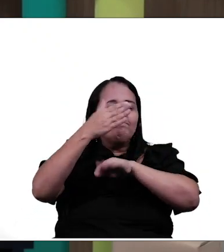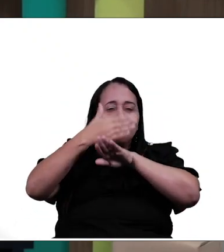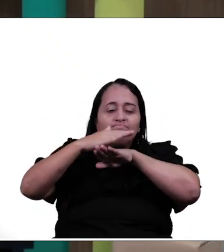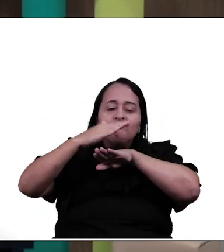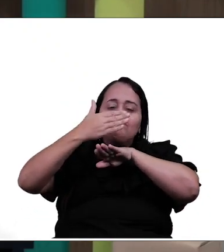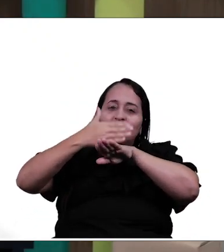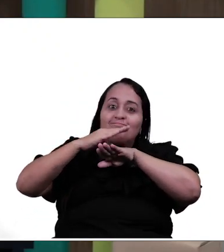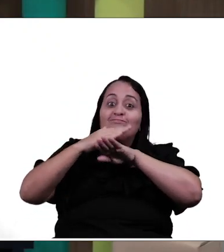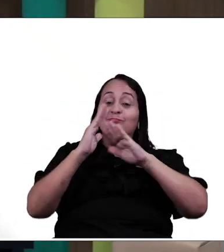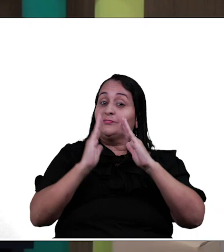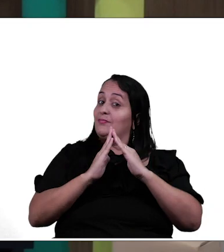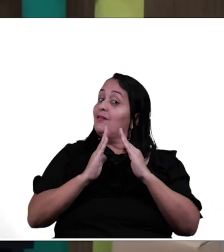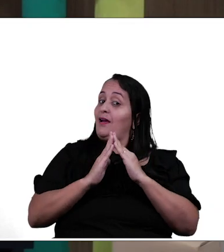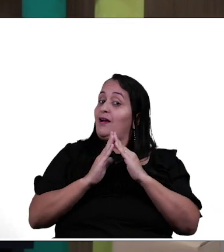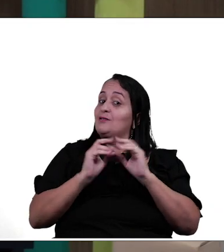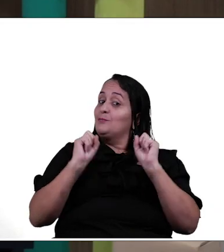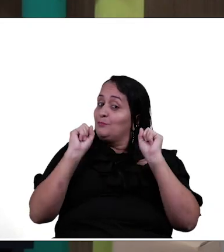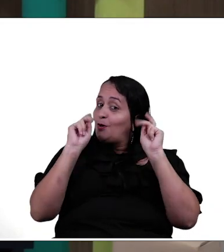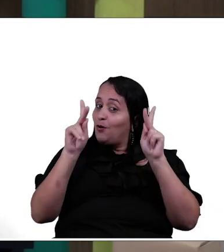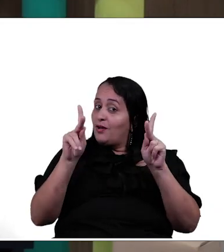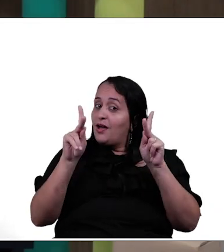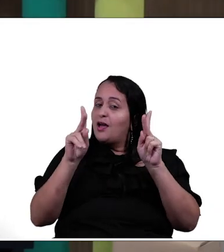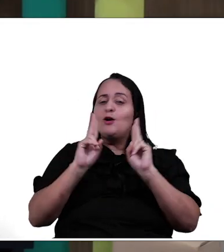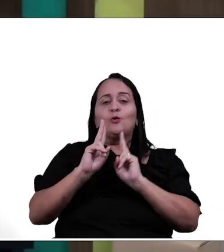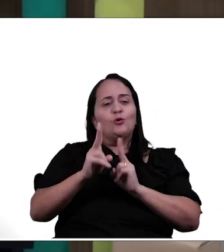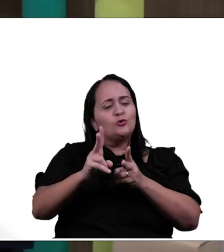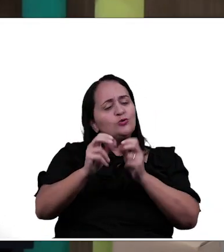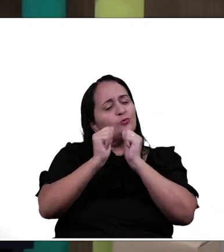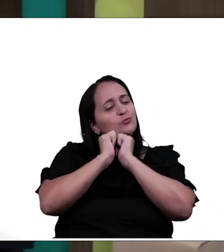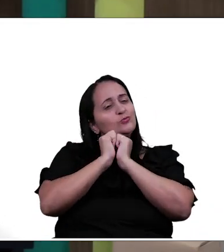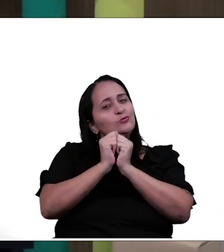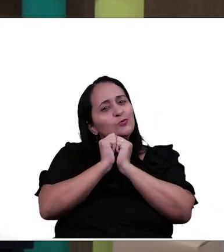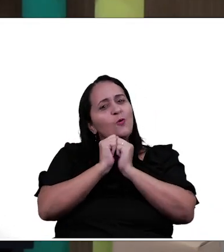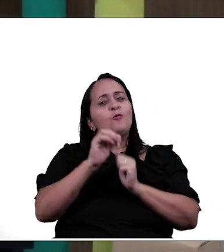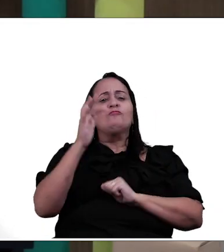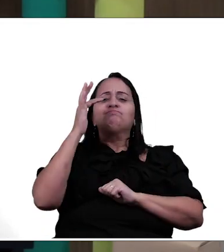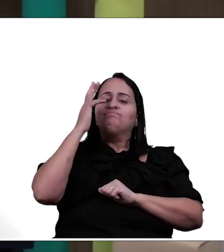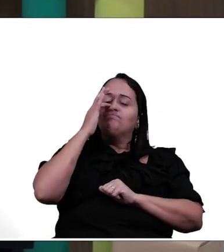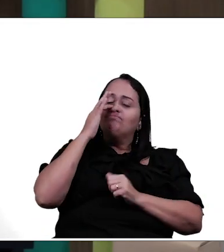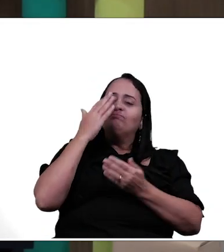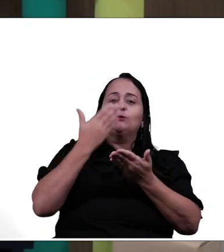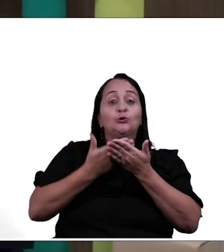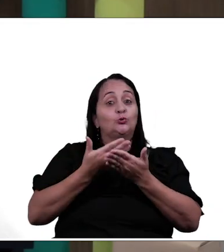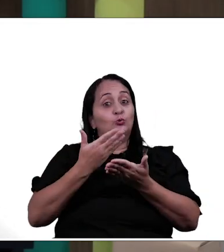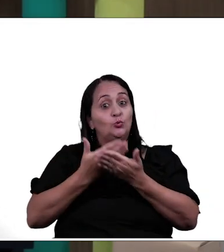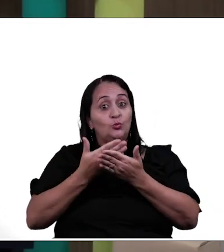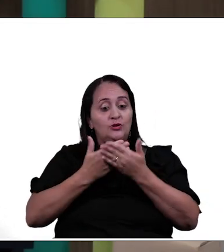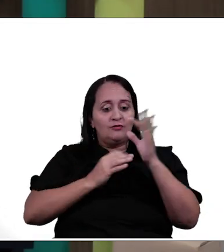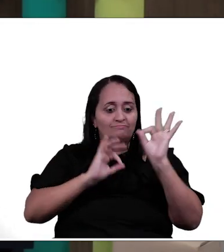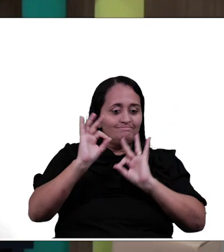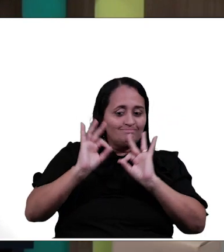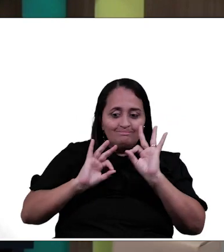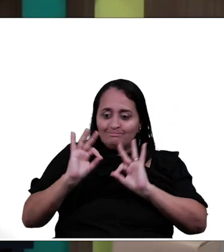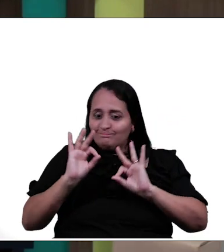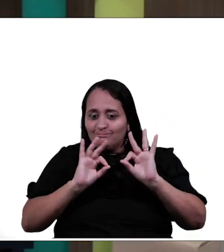99. É isso, minha gente. Foi a nossa aula de hoje. Nós estamos parando por aqui.